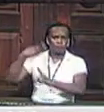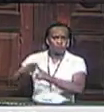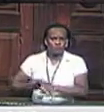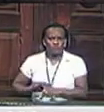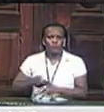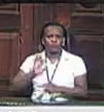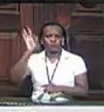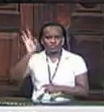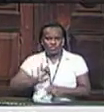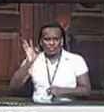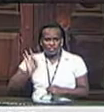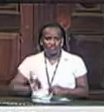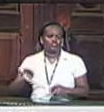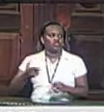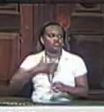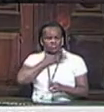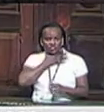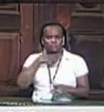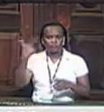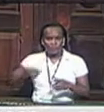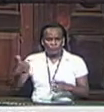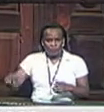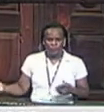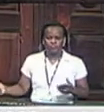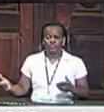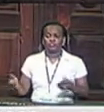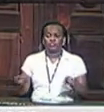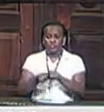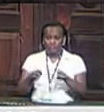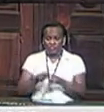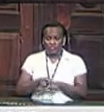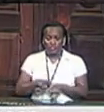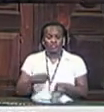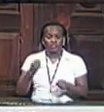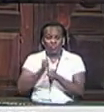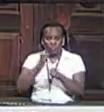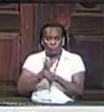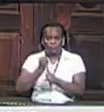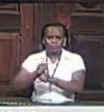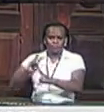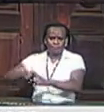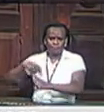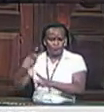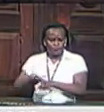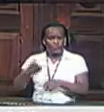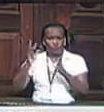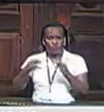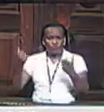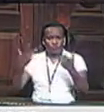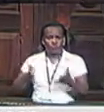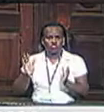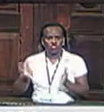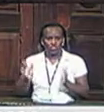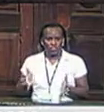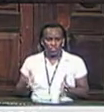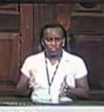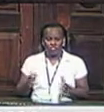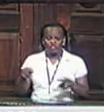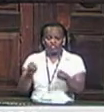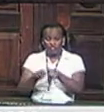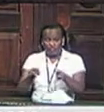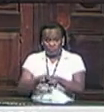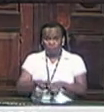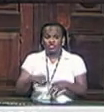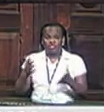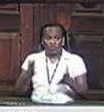seu percentual de endividamento, inclusive com obras superfaturadas como essas que destacamos e que levaram